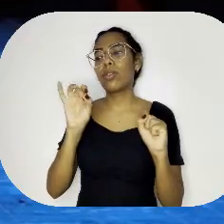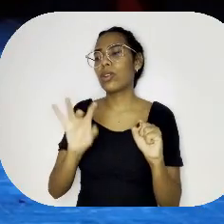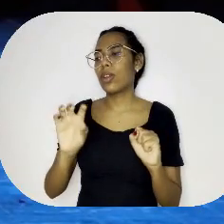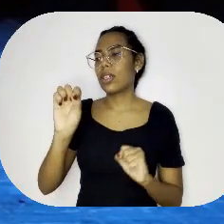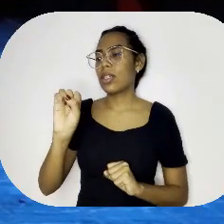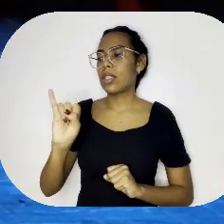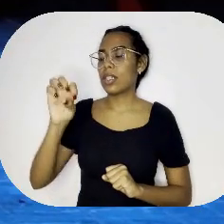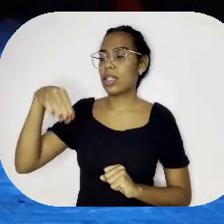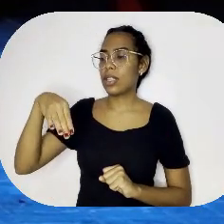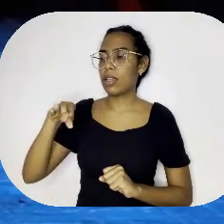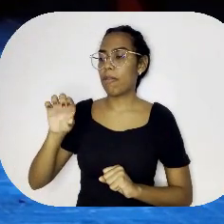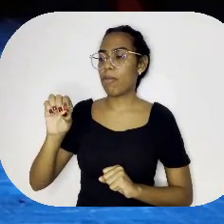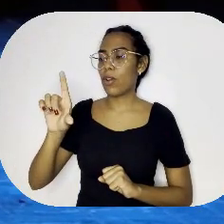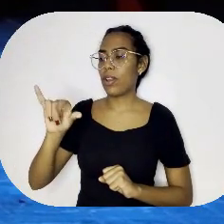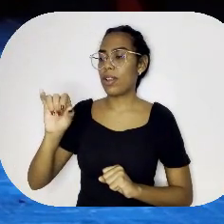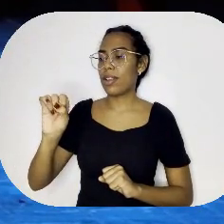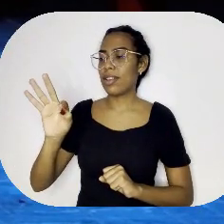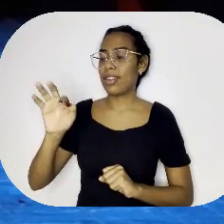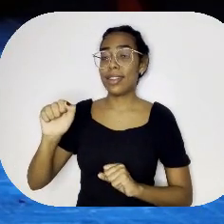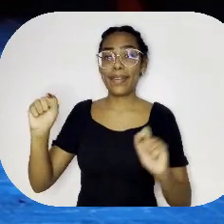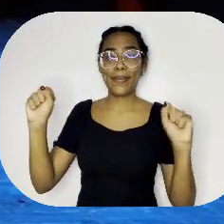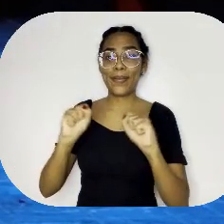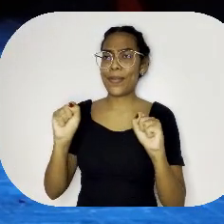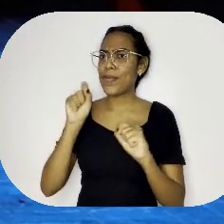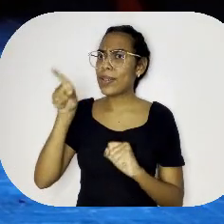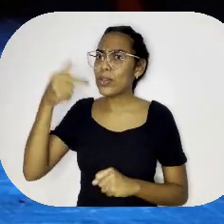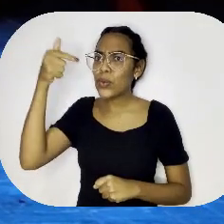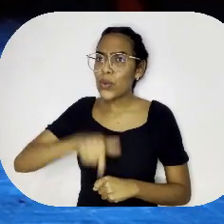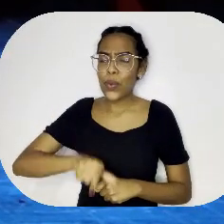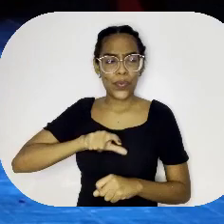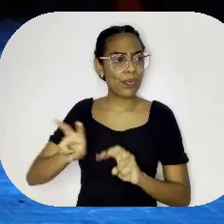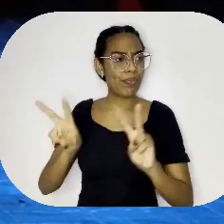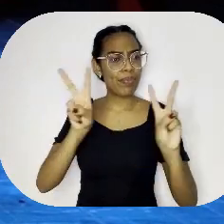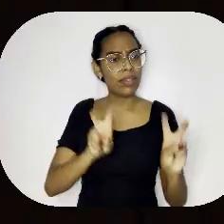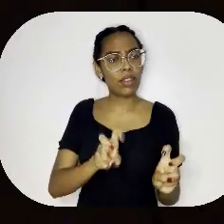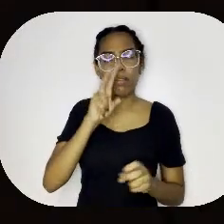Ai, Maria, Maria, lá vem você de novo, de novo, de novo, com